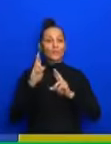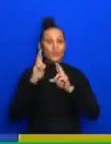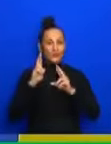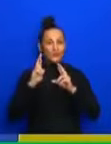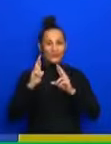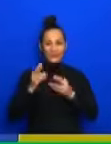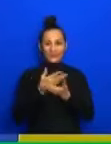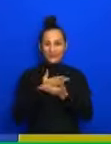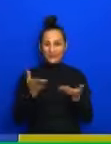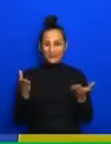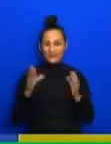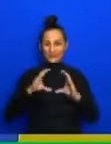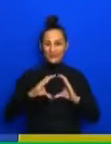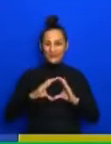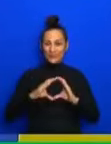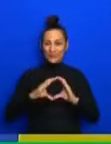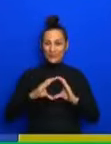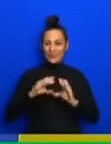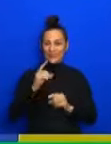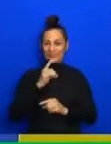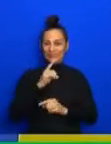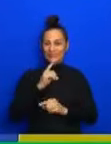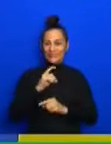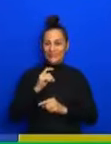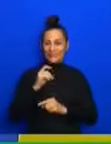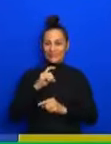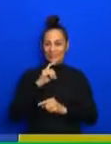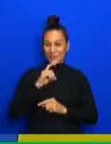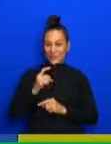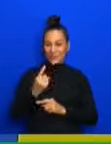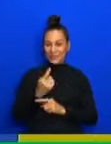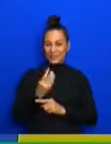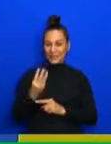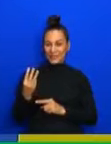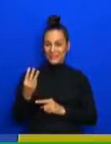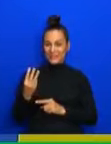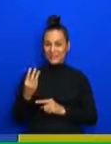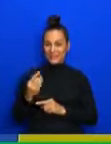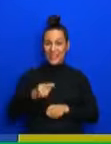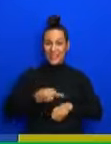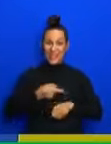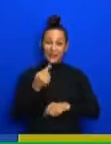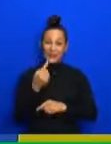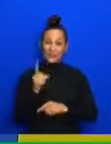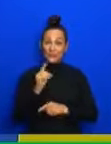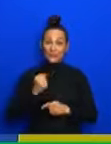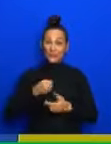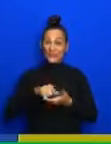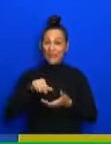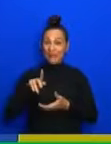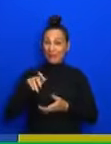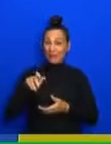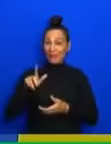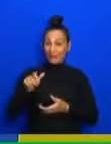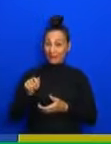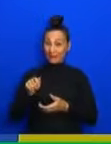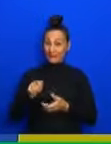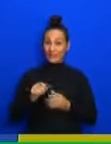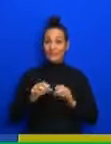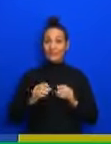numa torcida aqui por você. 13. Bola verde agora, a última dezena da Mega